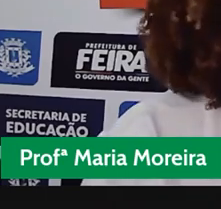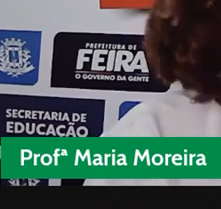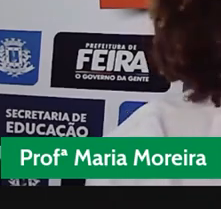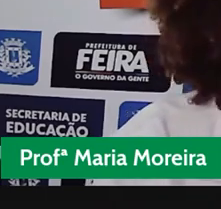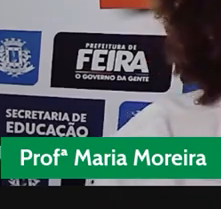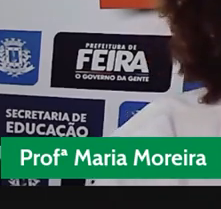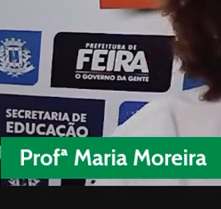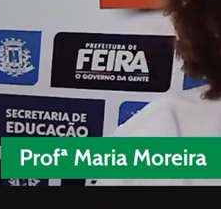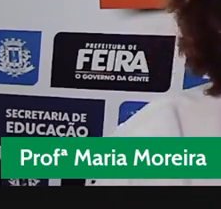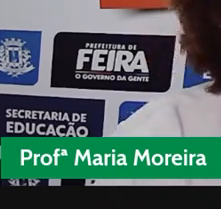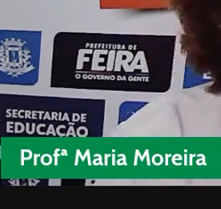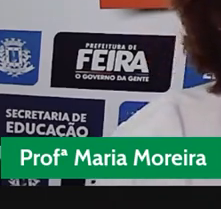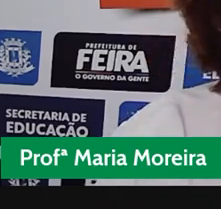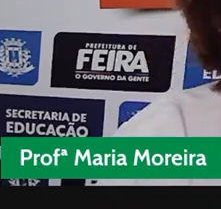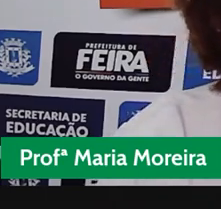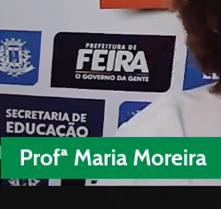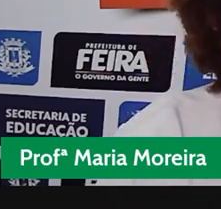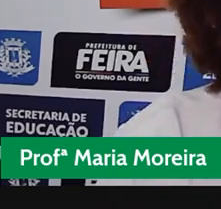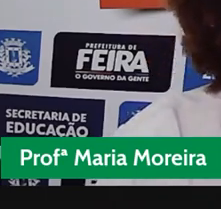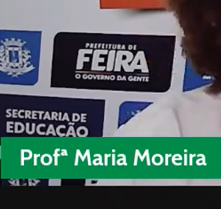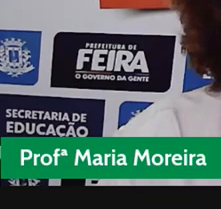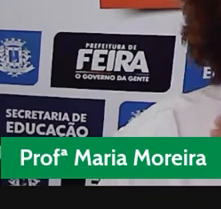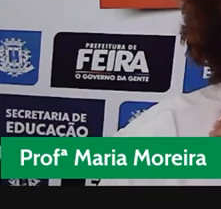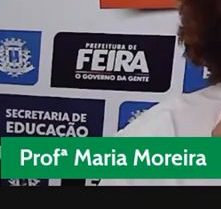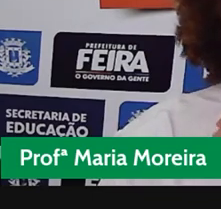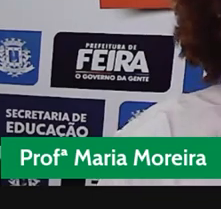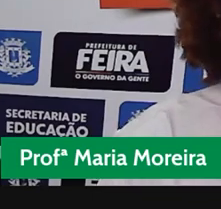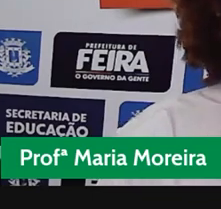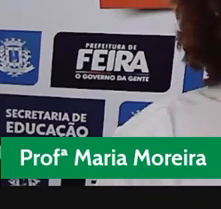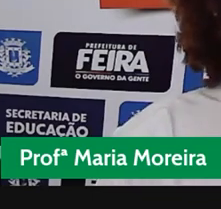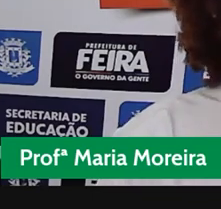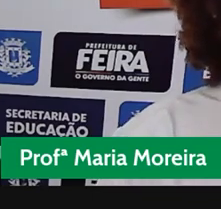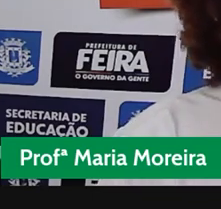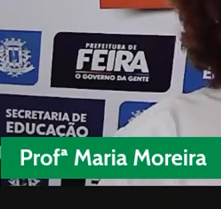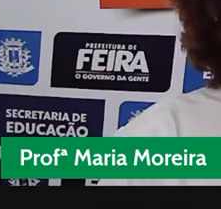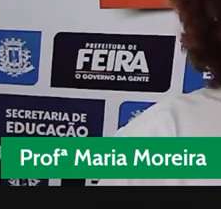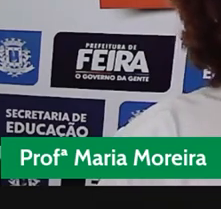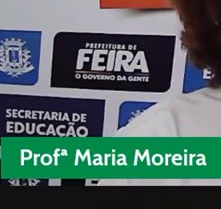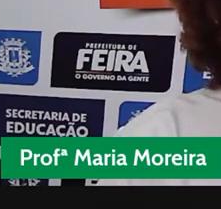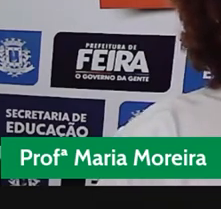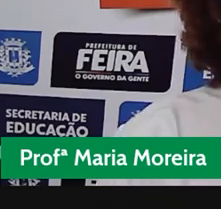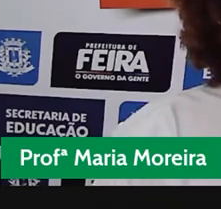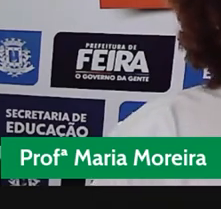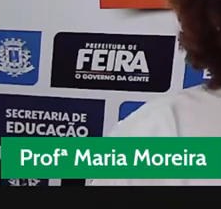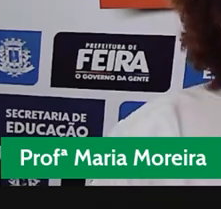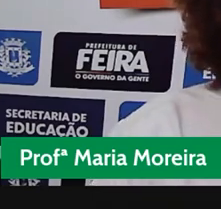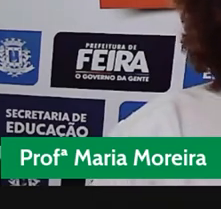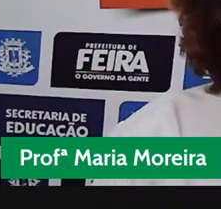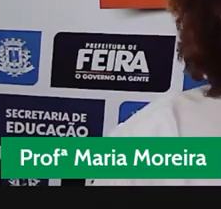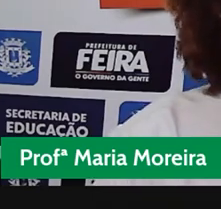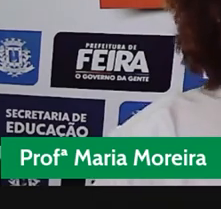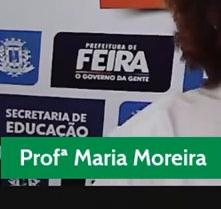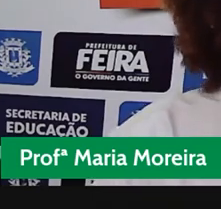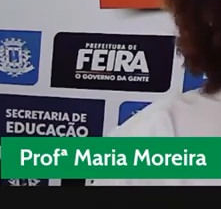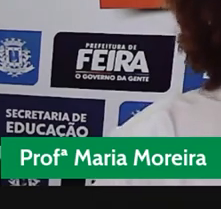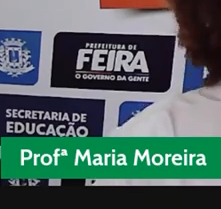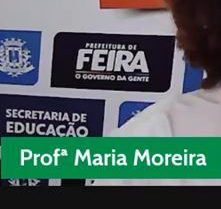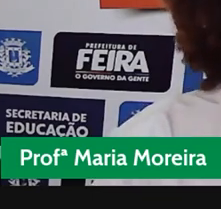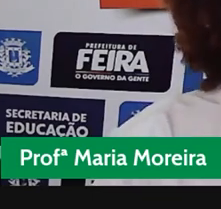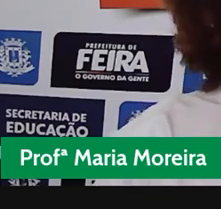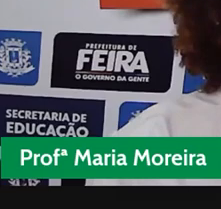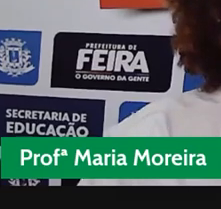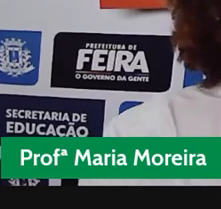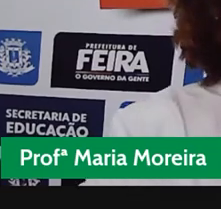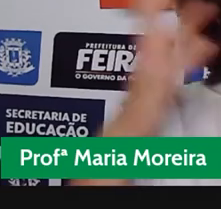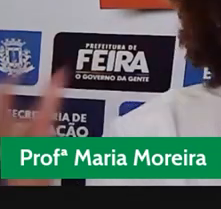festa no dia o Bia autorização para tirar o meu jaleco viu para Vânia que vai ser um vestido de